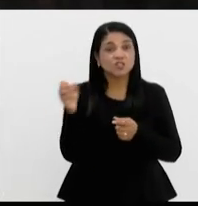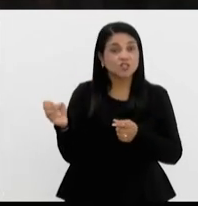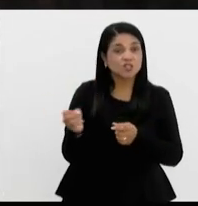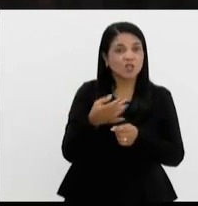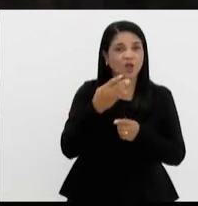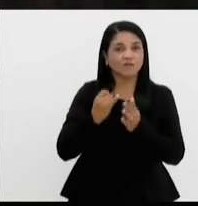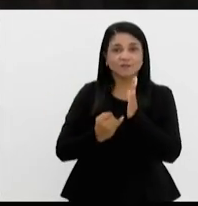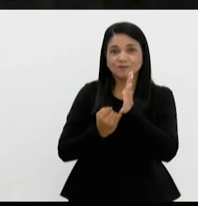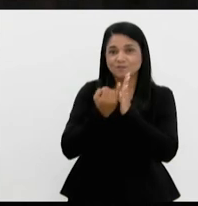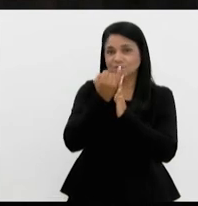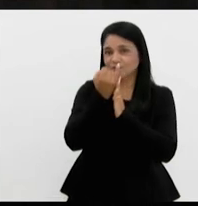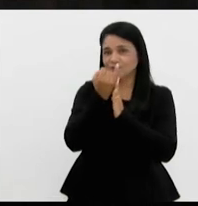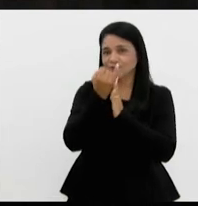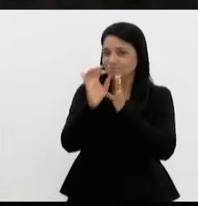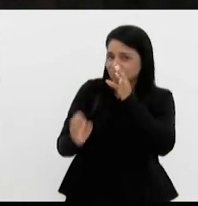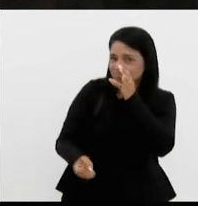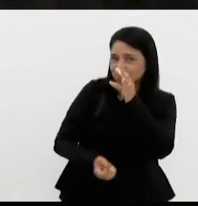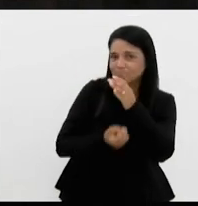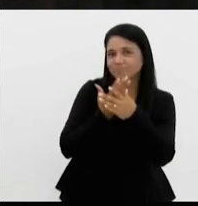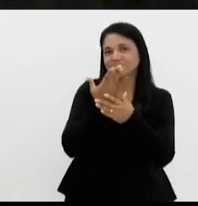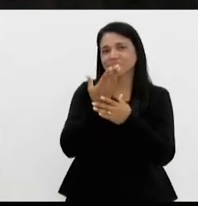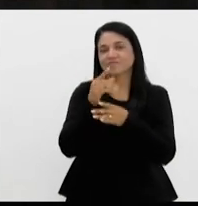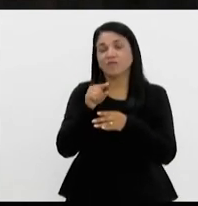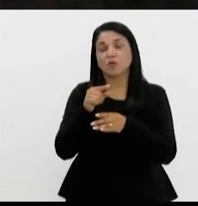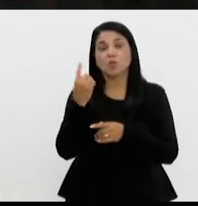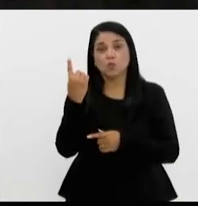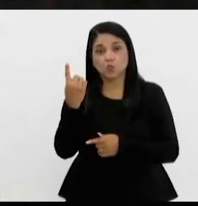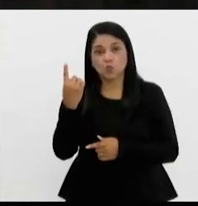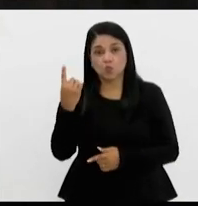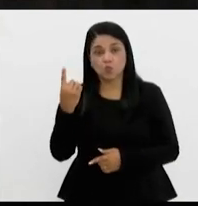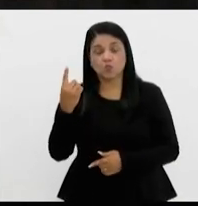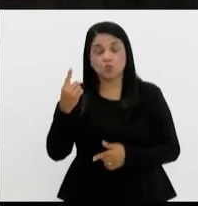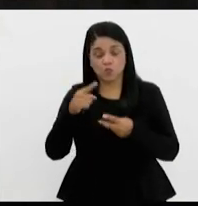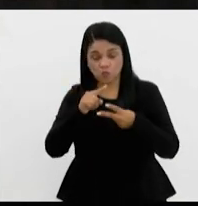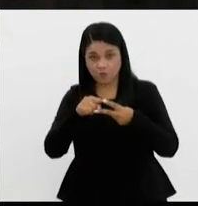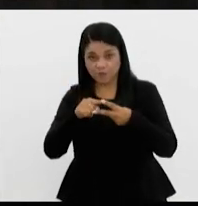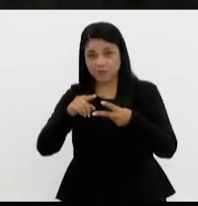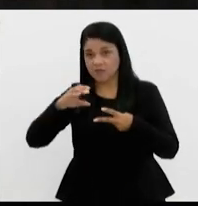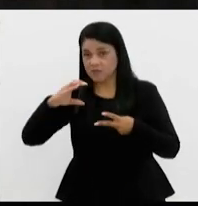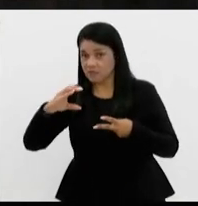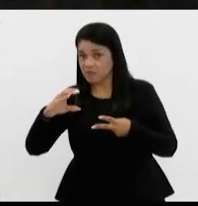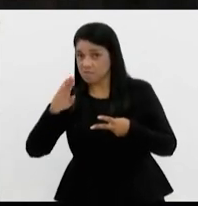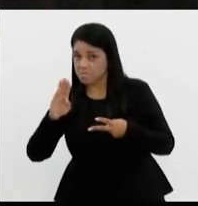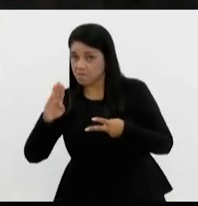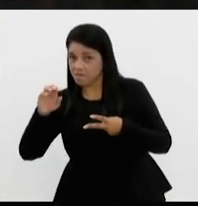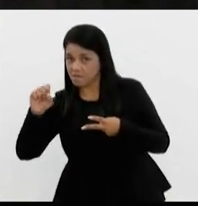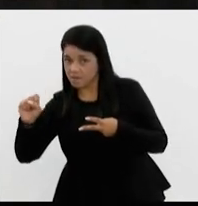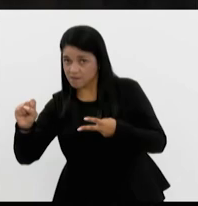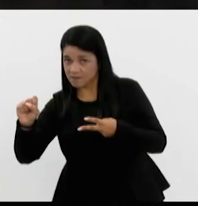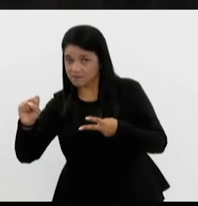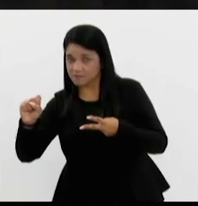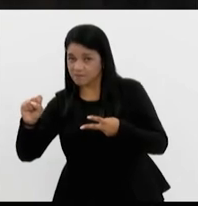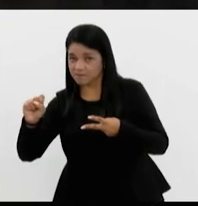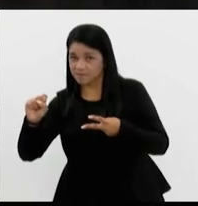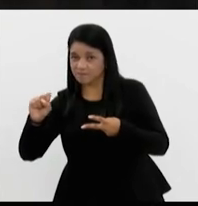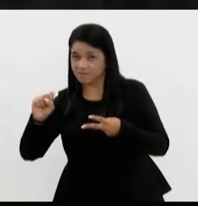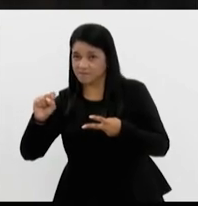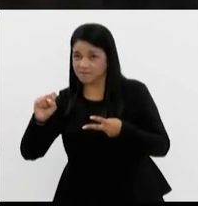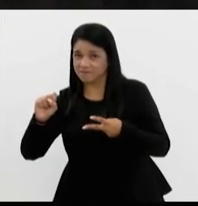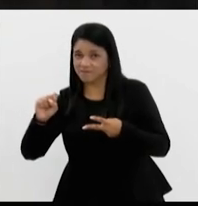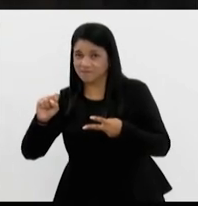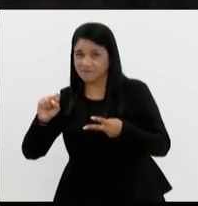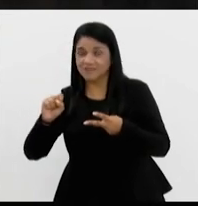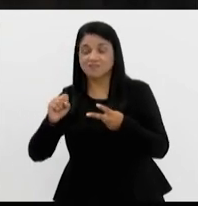impostos foram criados. Um chama-se CBS, que é a contribuição que vai